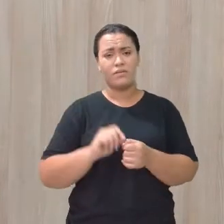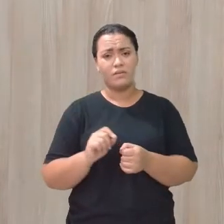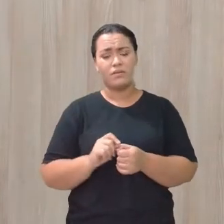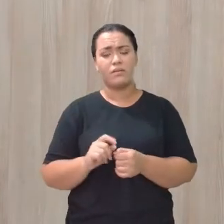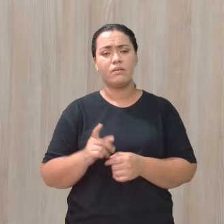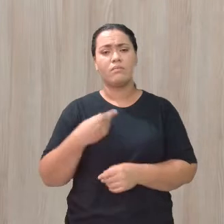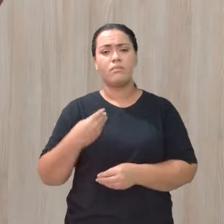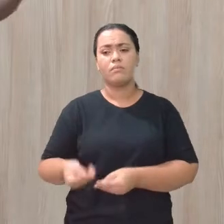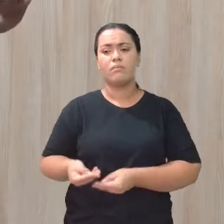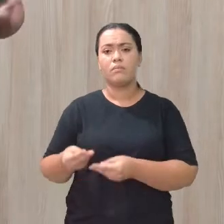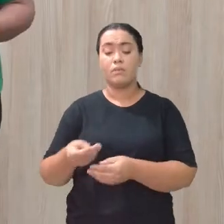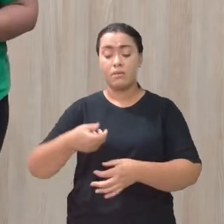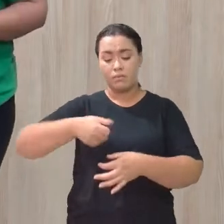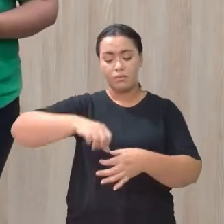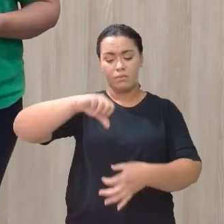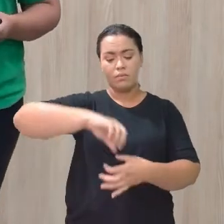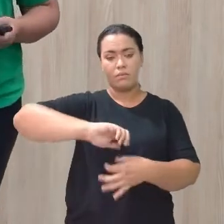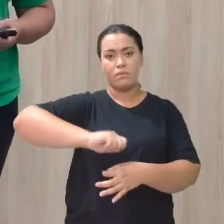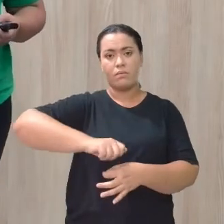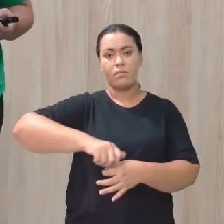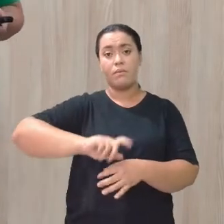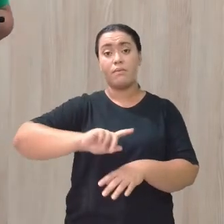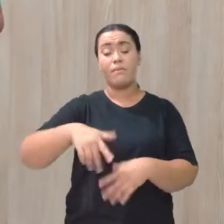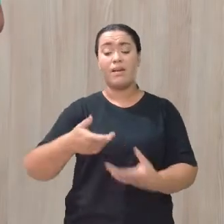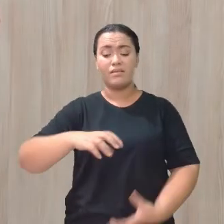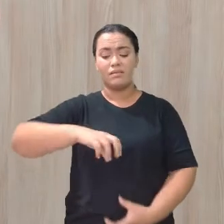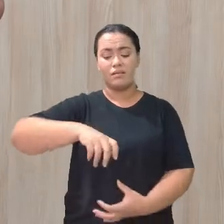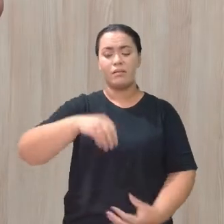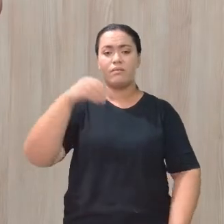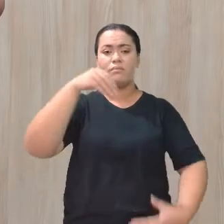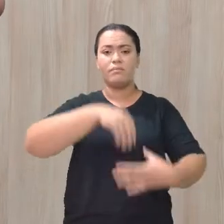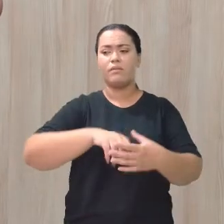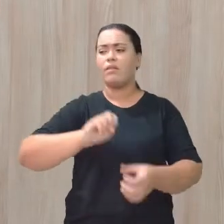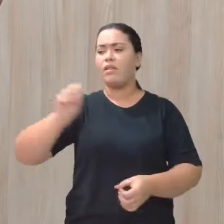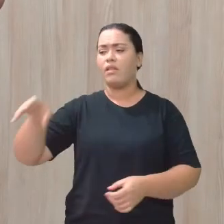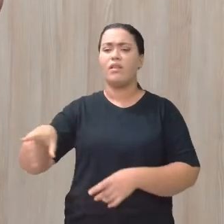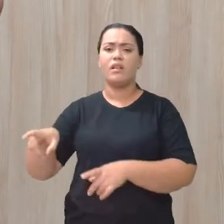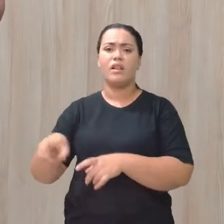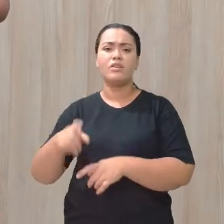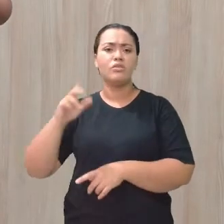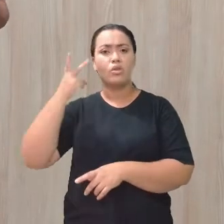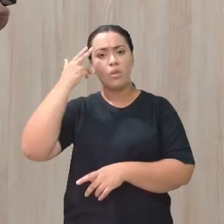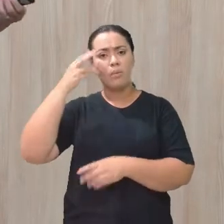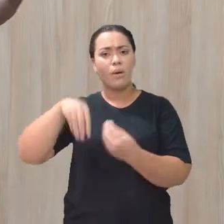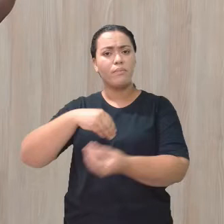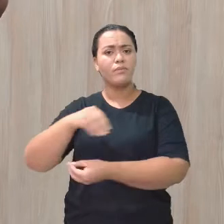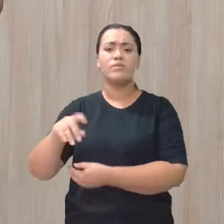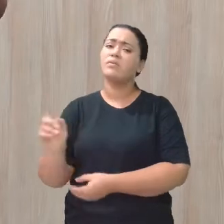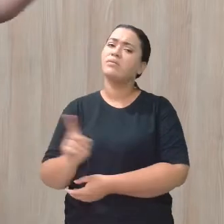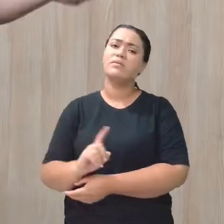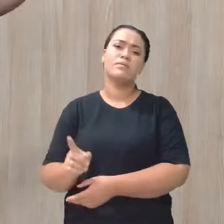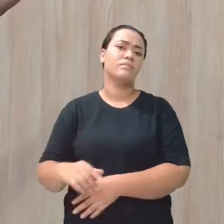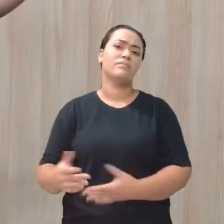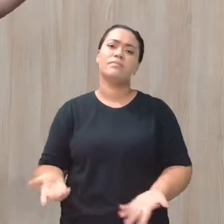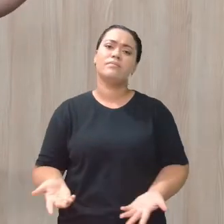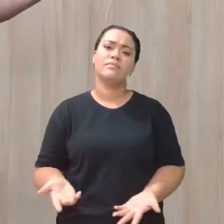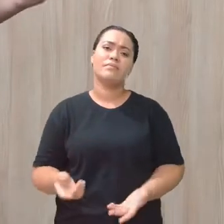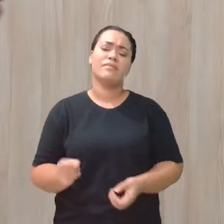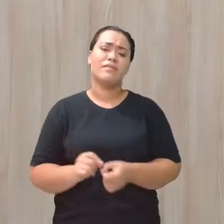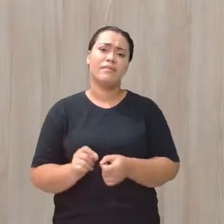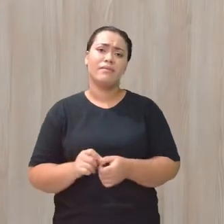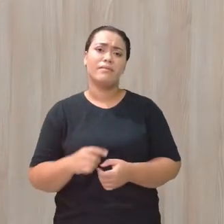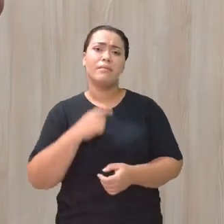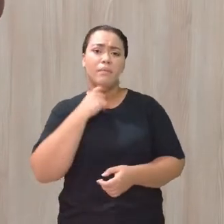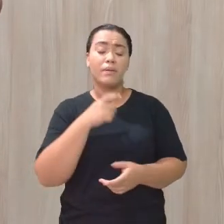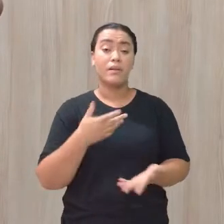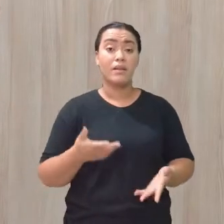chega a colocar na garrafa, mas pega essa garrafa e aí joga no lixo. Gente, a gente não fez quase nada, a